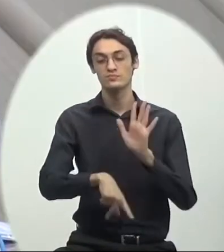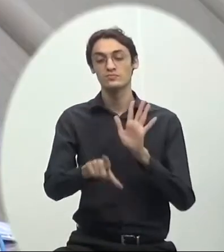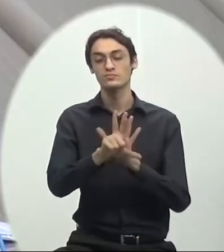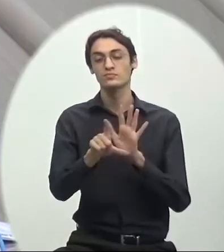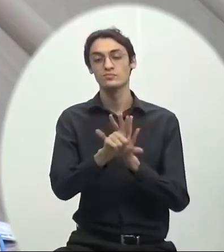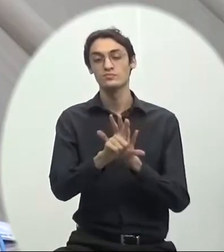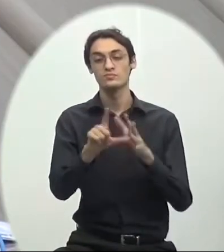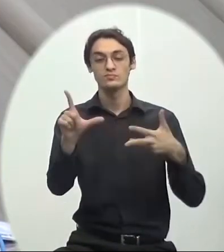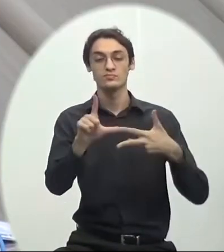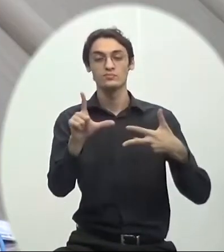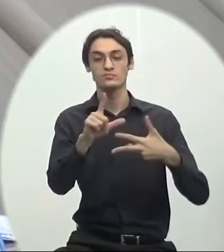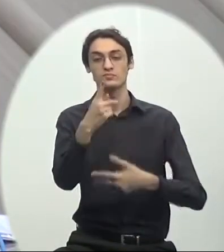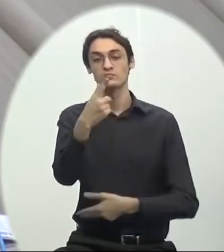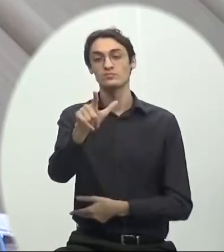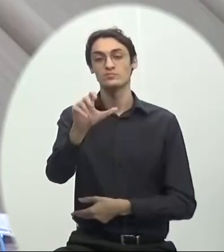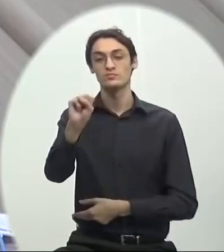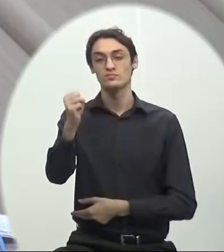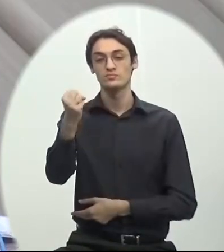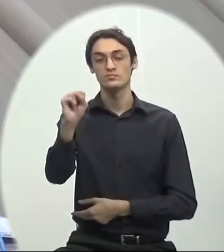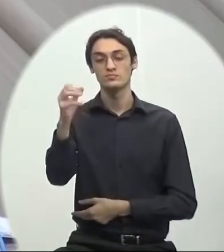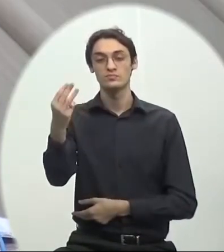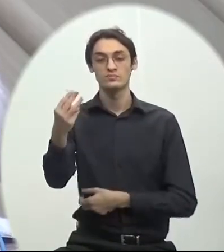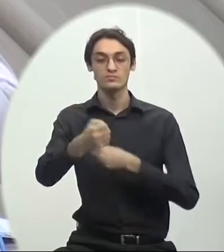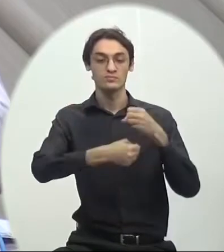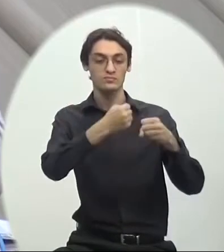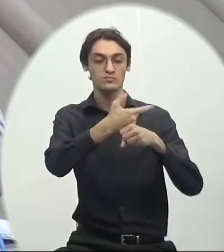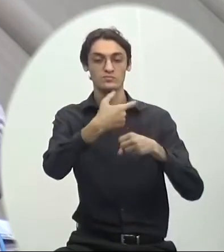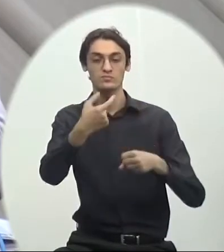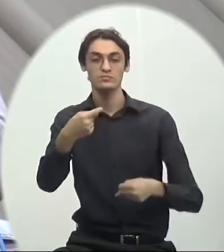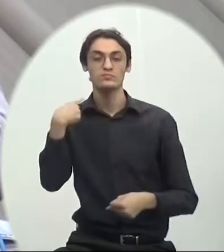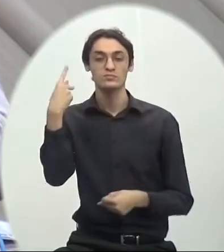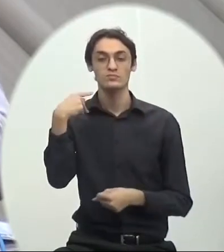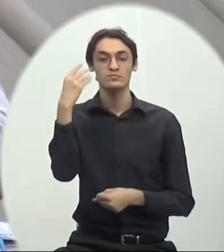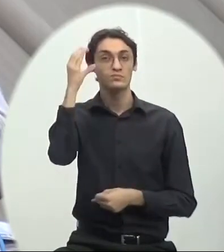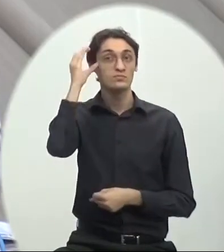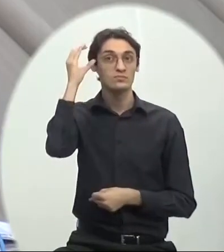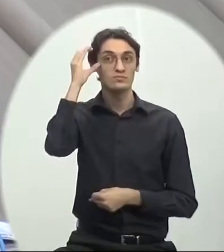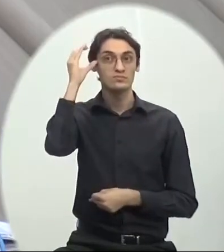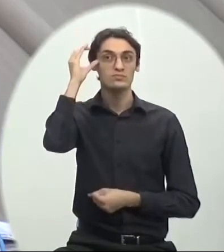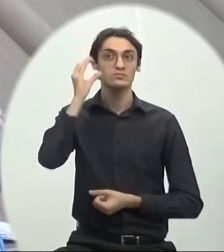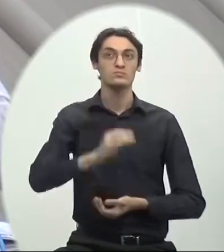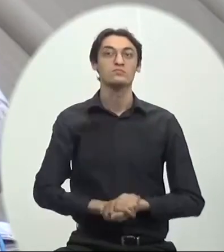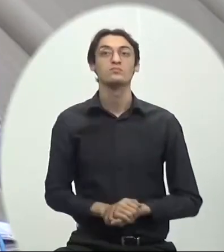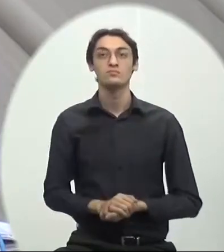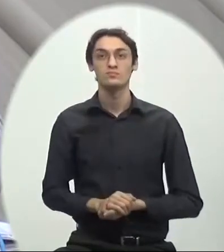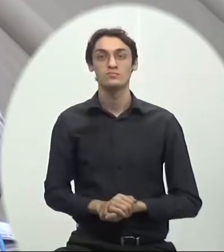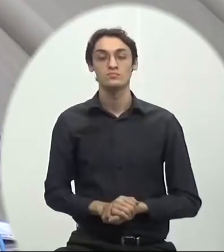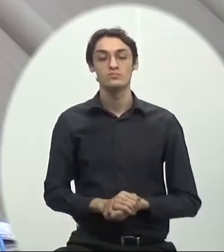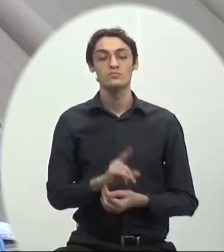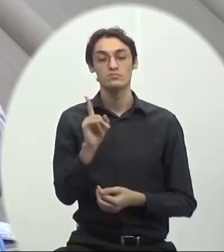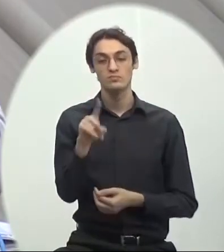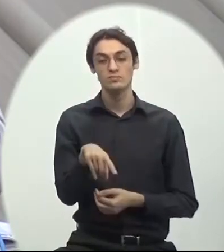lei do Legislativo PL 83/2020, de autoria da vereadora Camila do Nascimento,